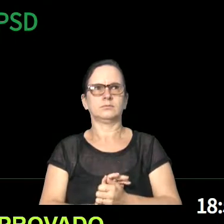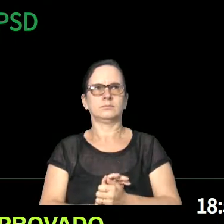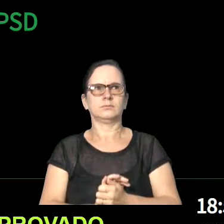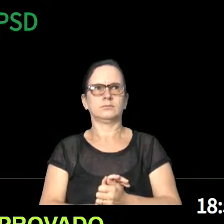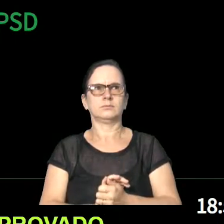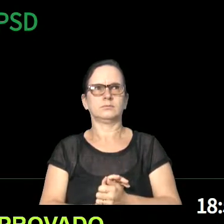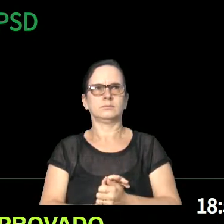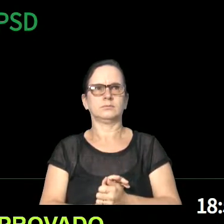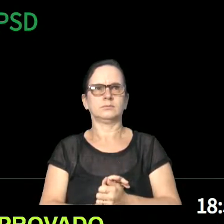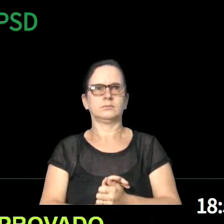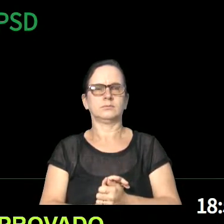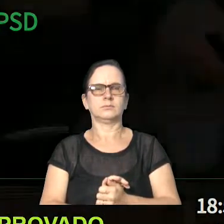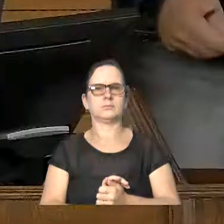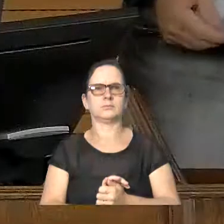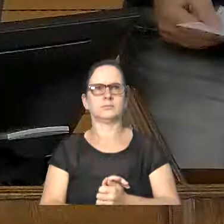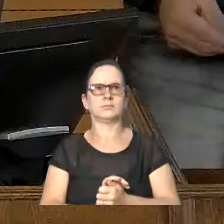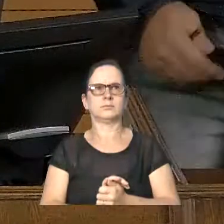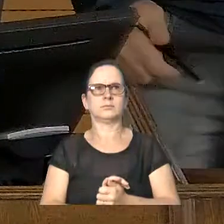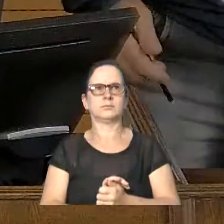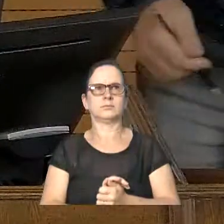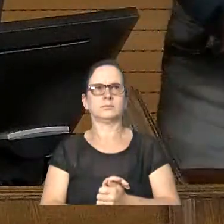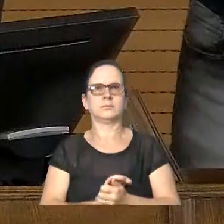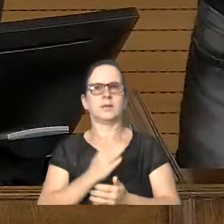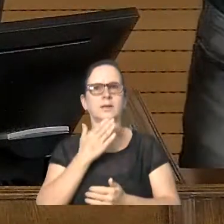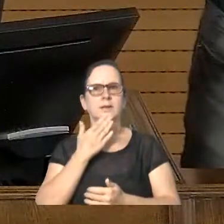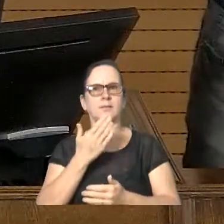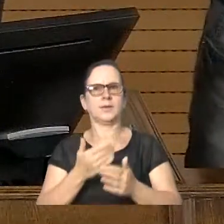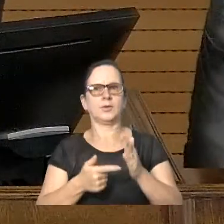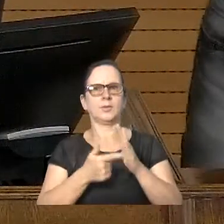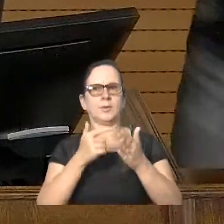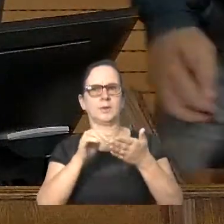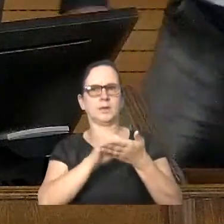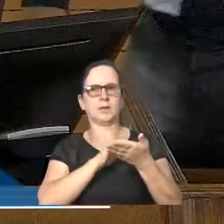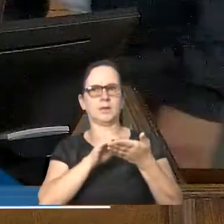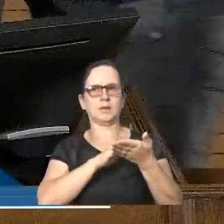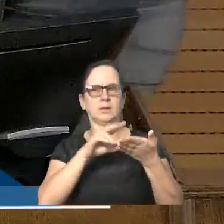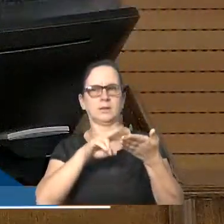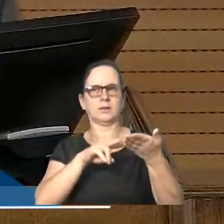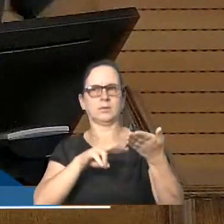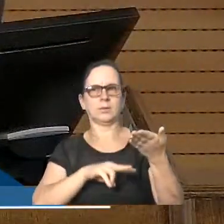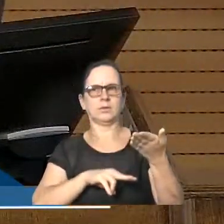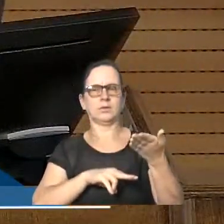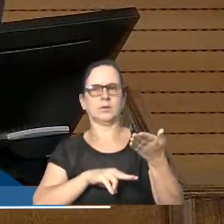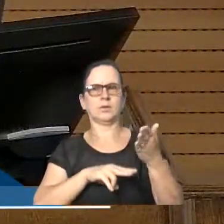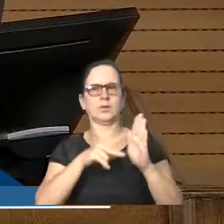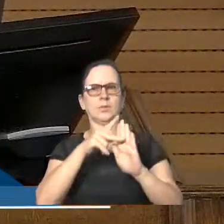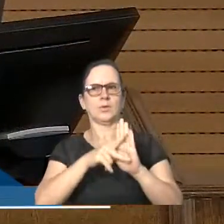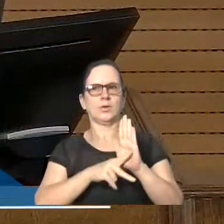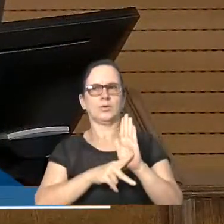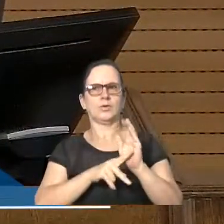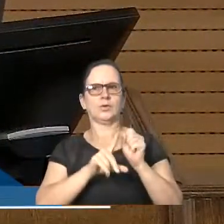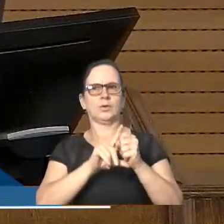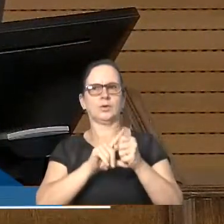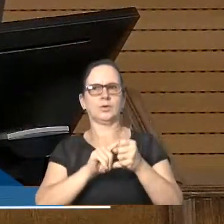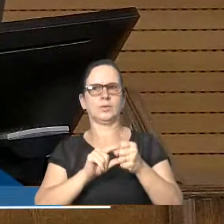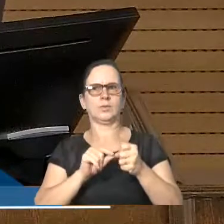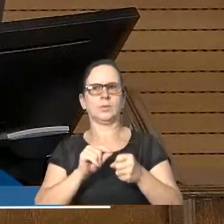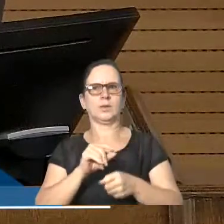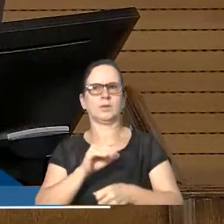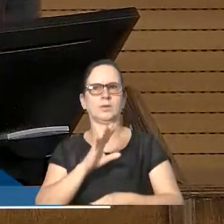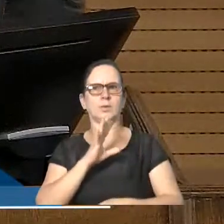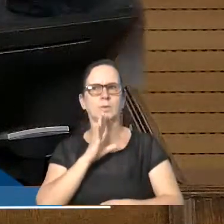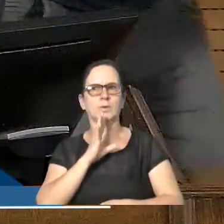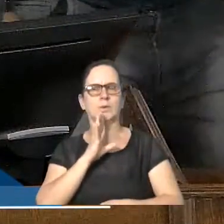Aprovado. Solicito ao senhor primeiro secretário que proceda à leitura do projeto de lei, artigo por artigo,